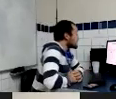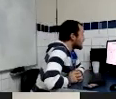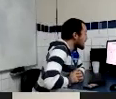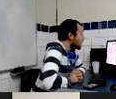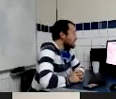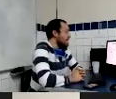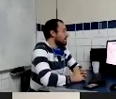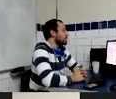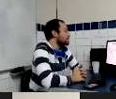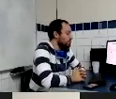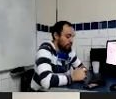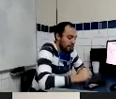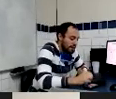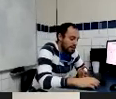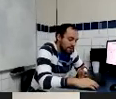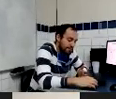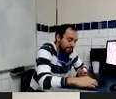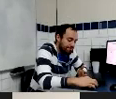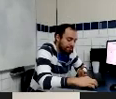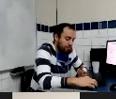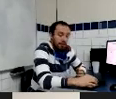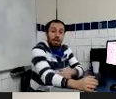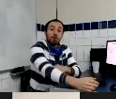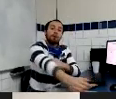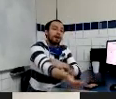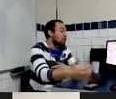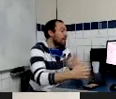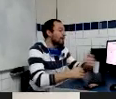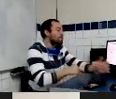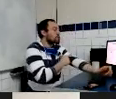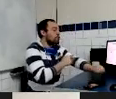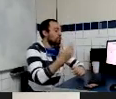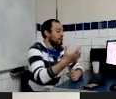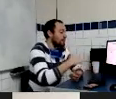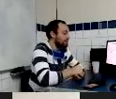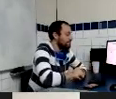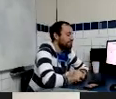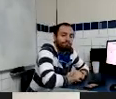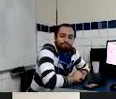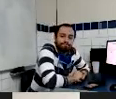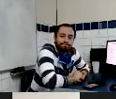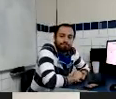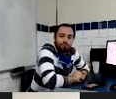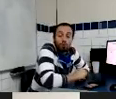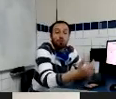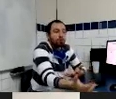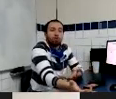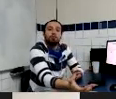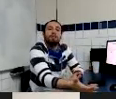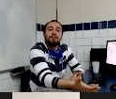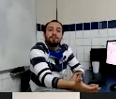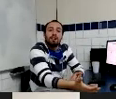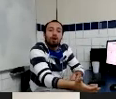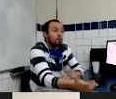Você tem aí o nascimento de uma liderança. E como é que eu escolho um líder? Como que eu